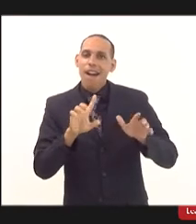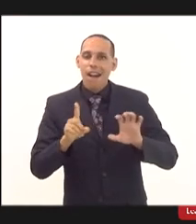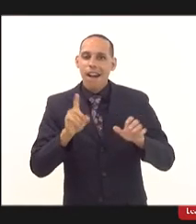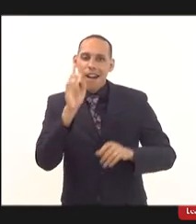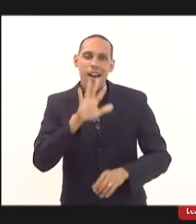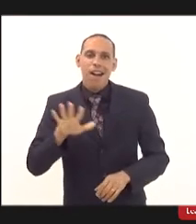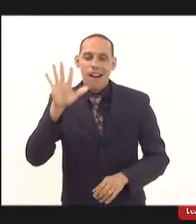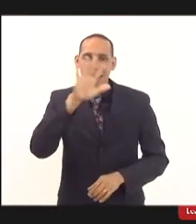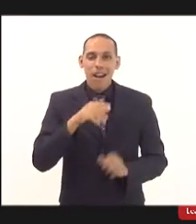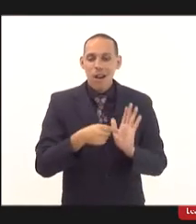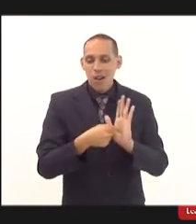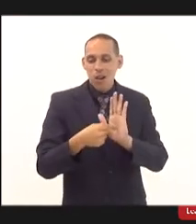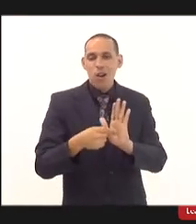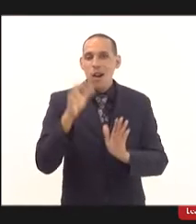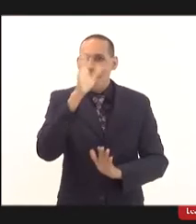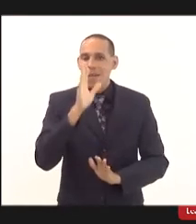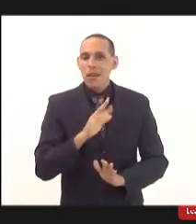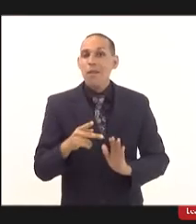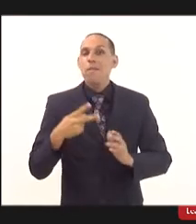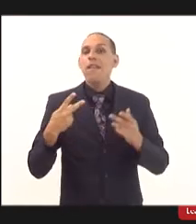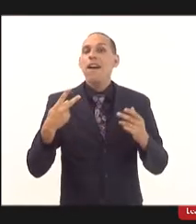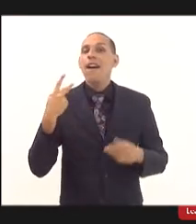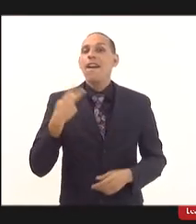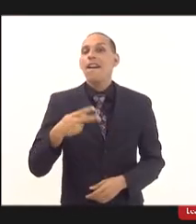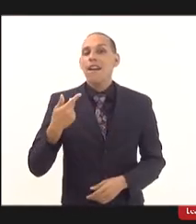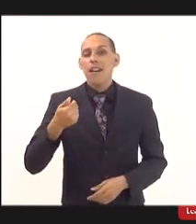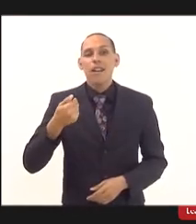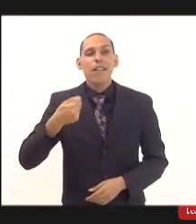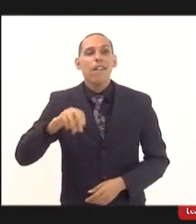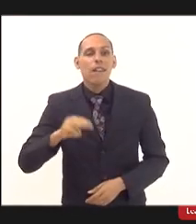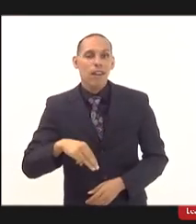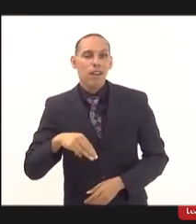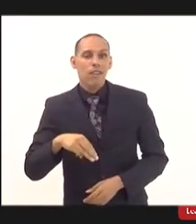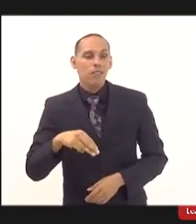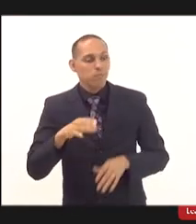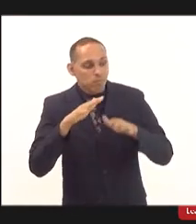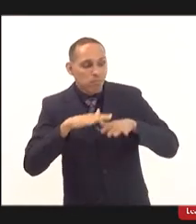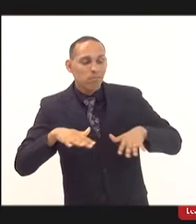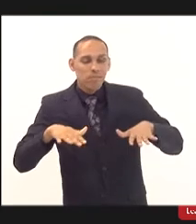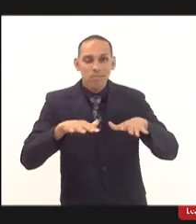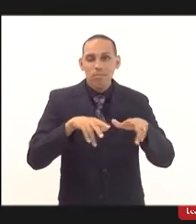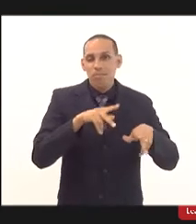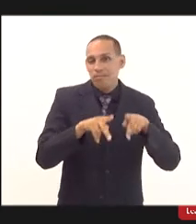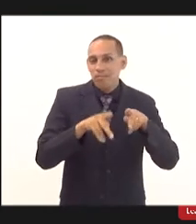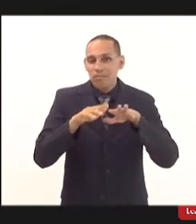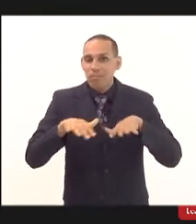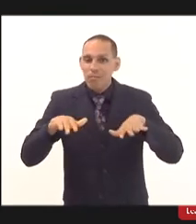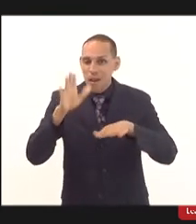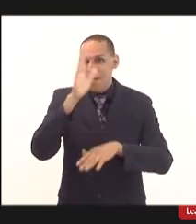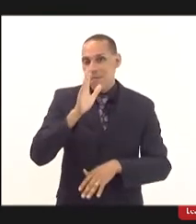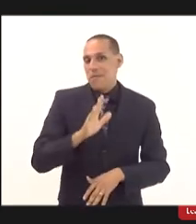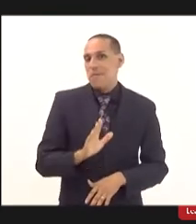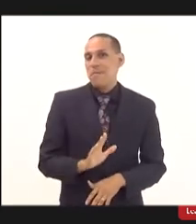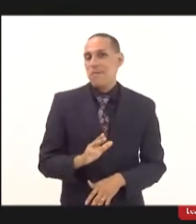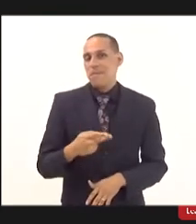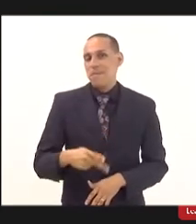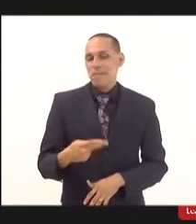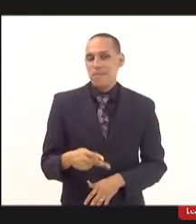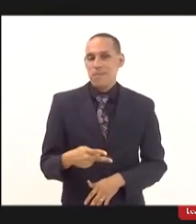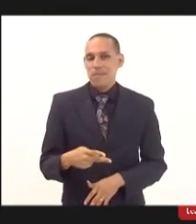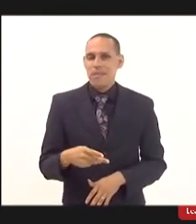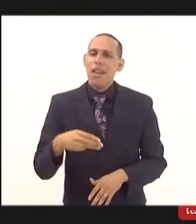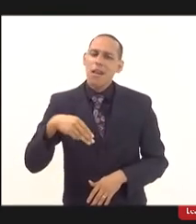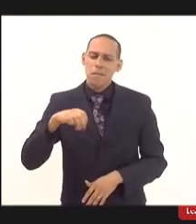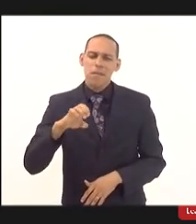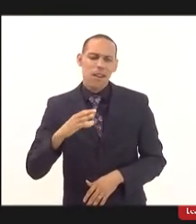que mostrou o Brasil os brasileiros né Eu acho que a Mac também vocês